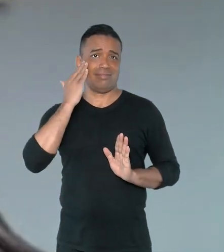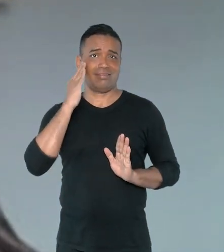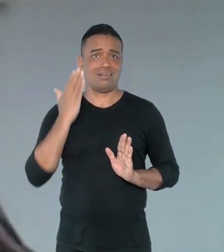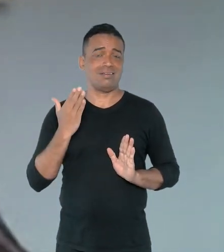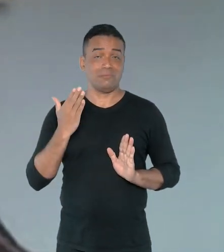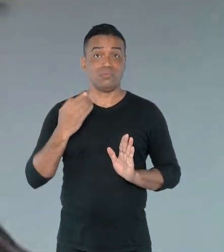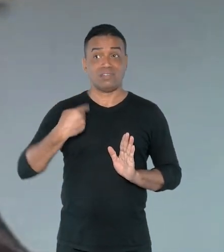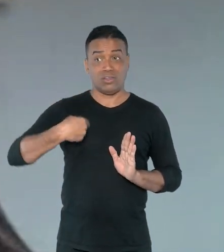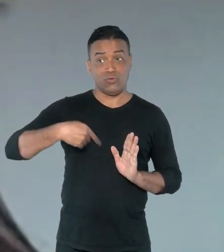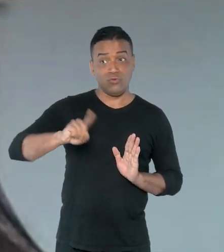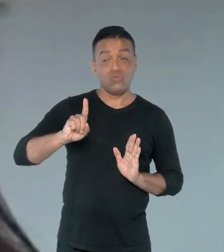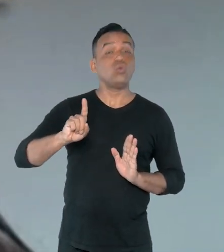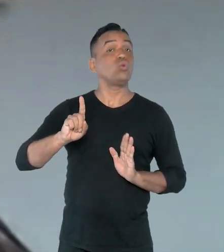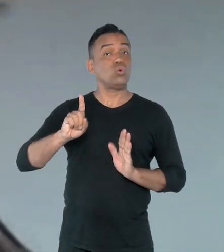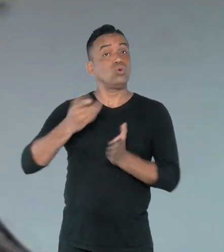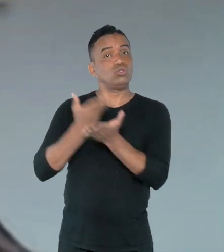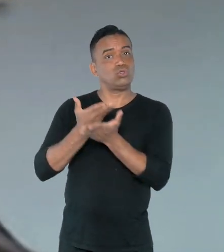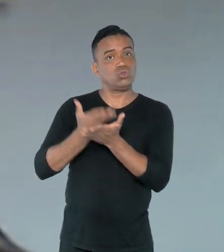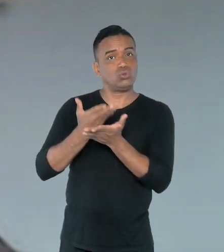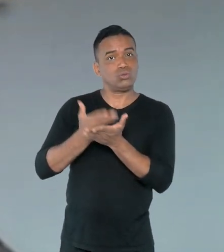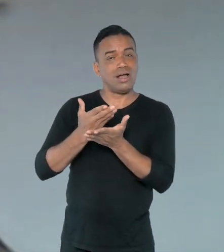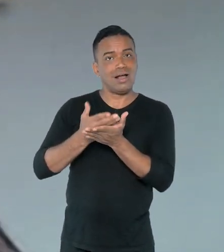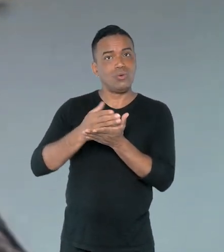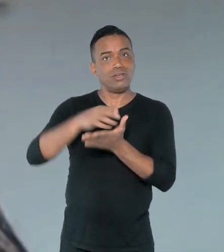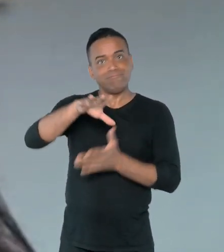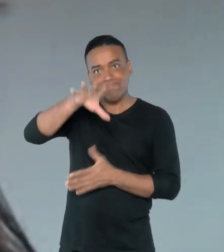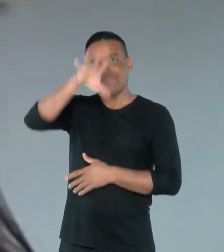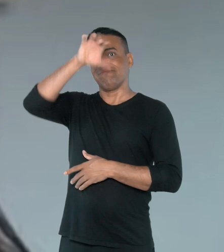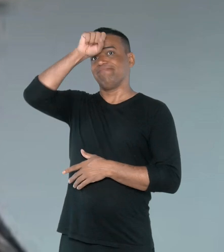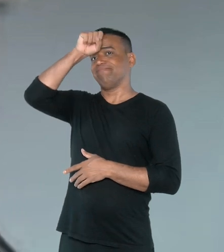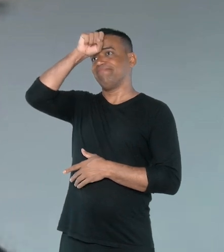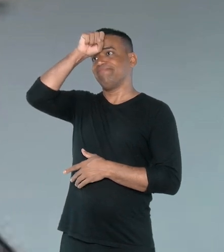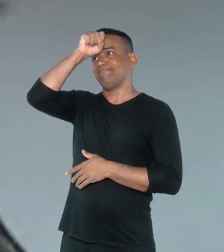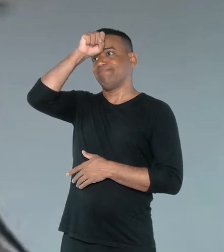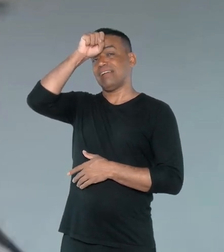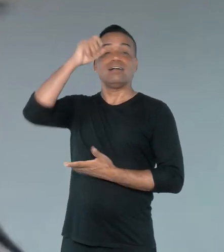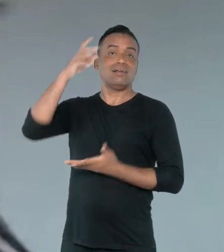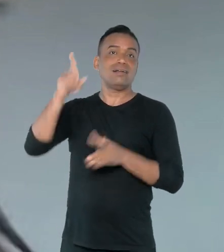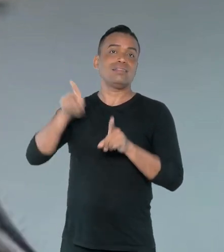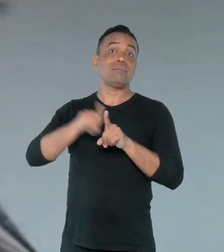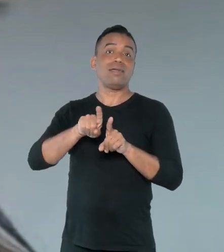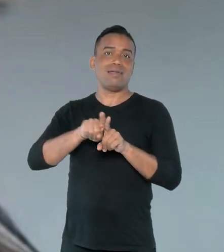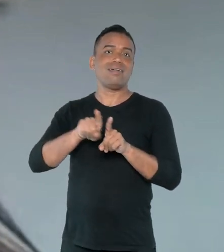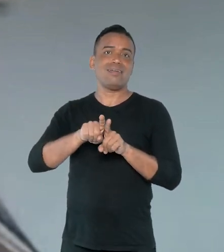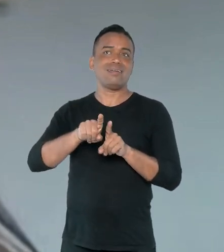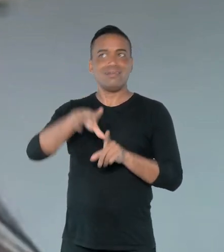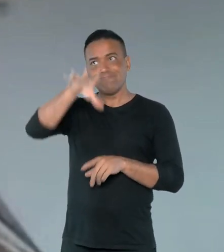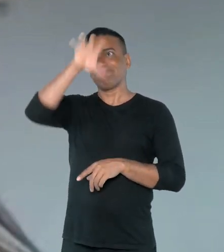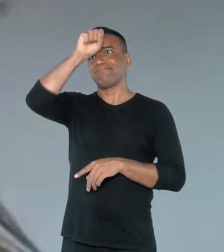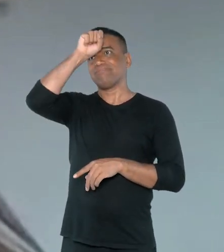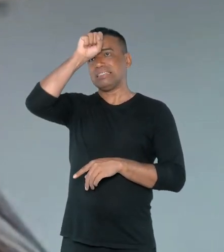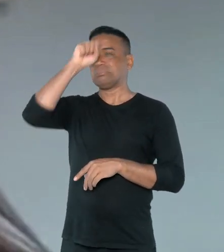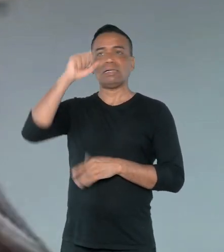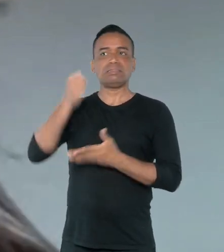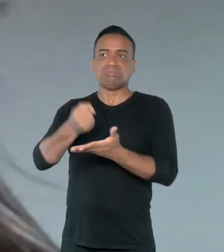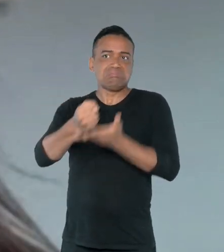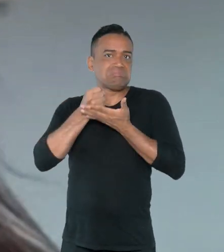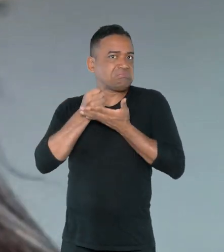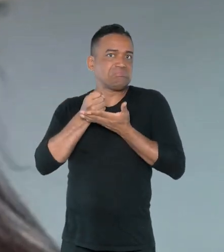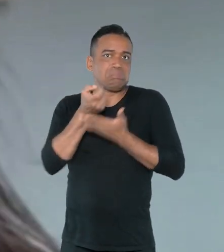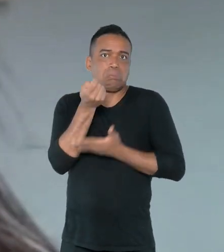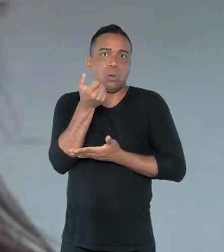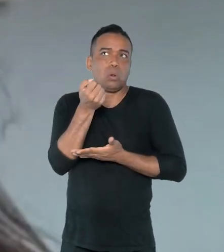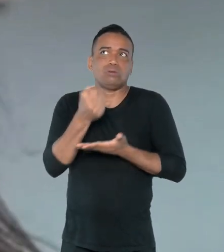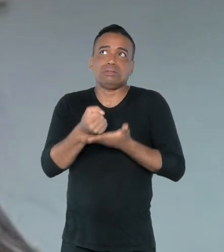Eu fui buscar estudar um pouco no espiritismo também para entender, mas também não supria. E